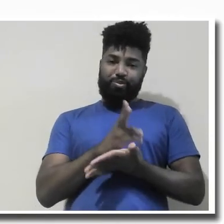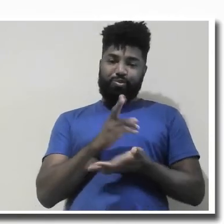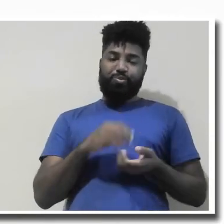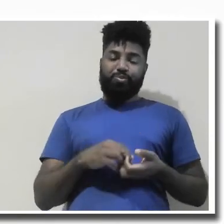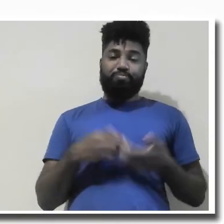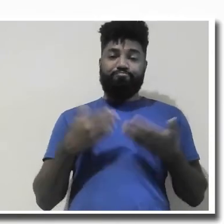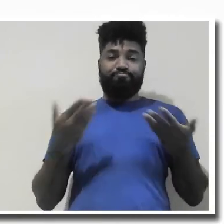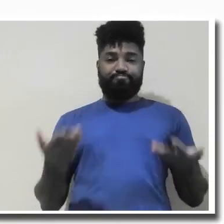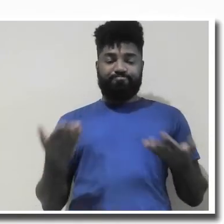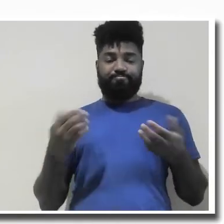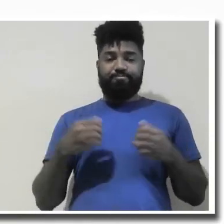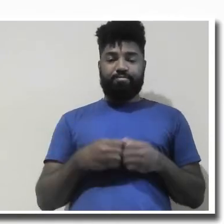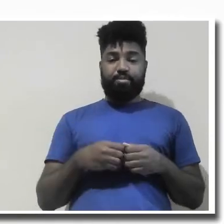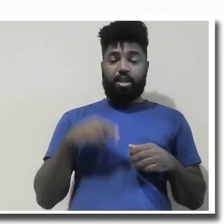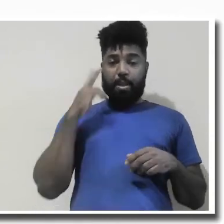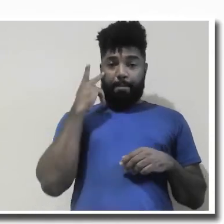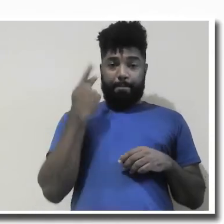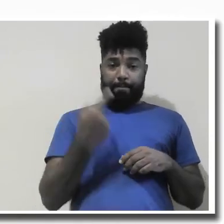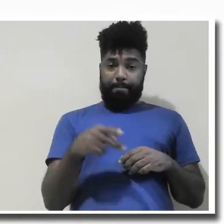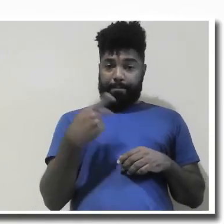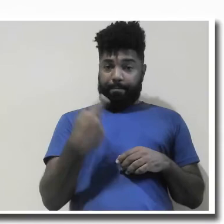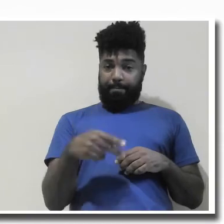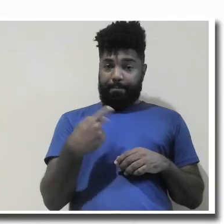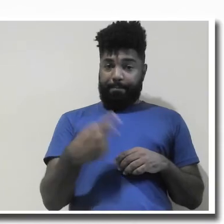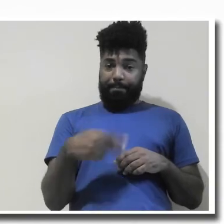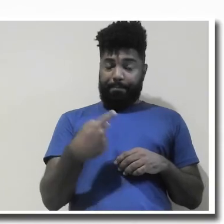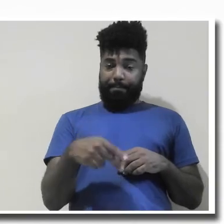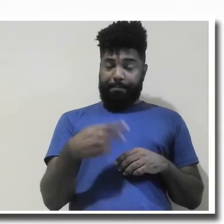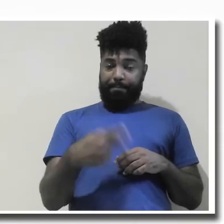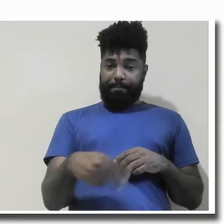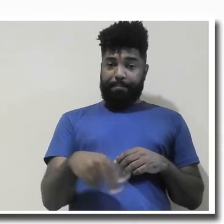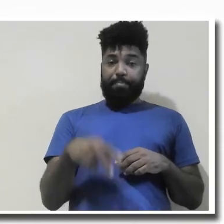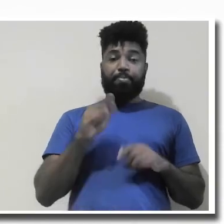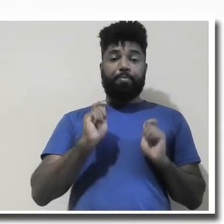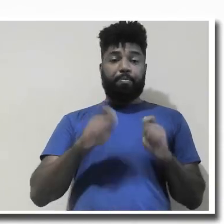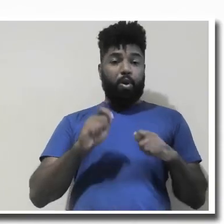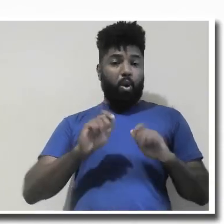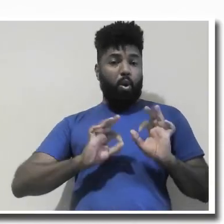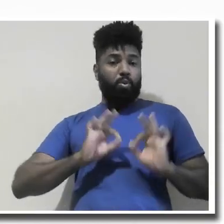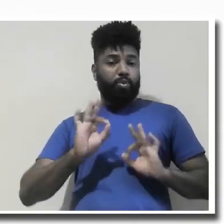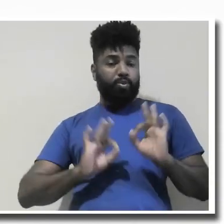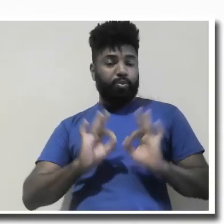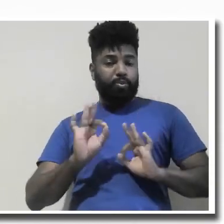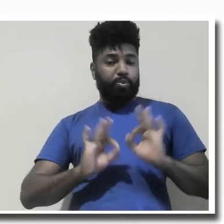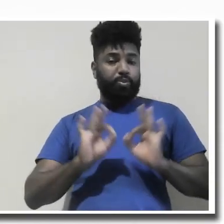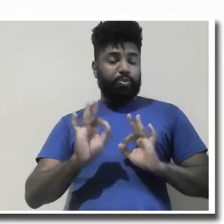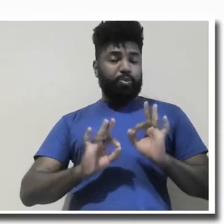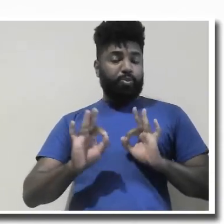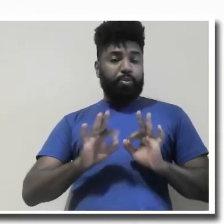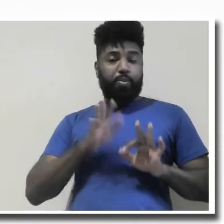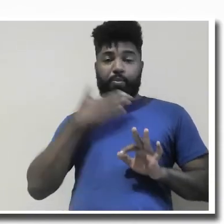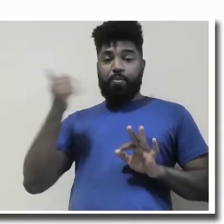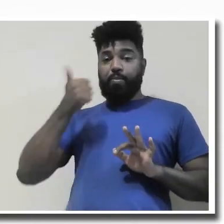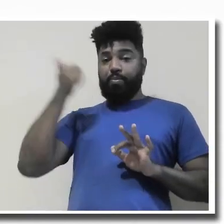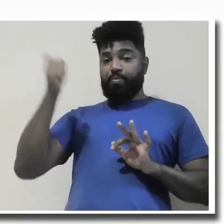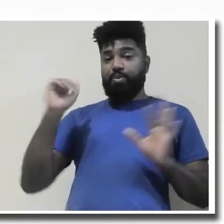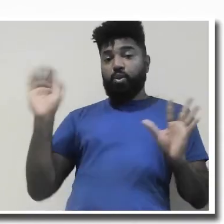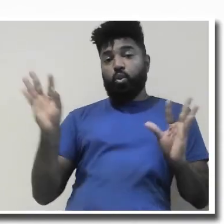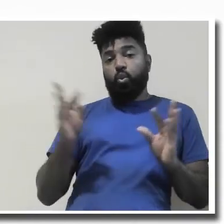Assim sendo, essa propriedade pode ser utilizada para melhorar e simplificar os